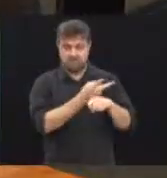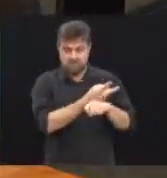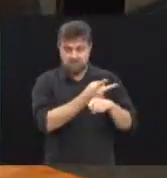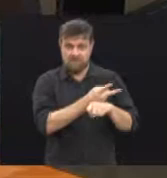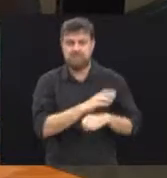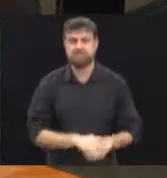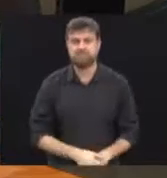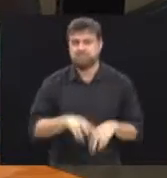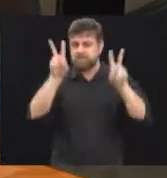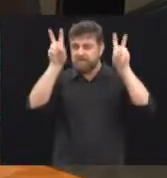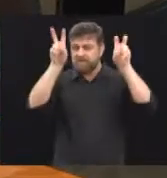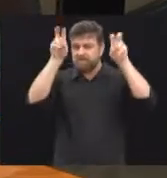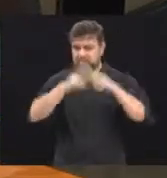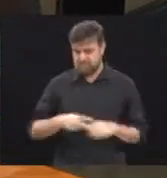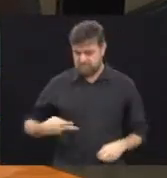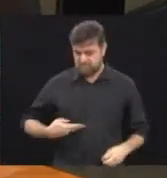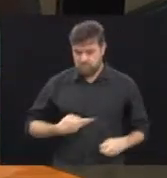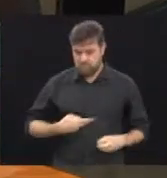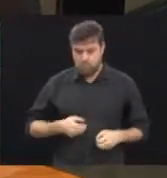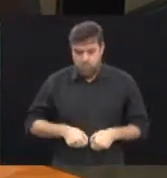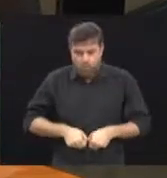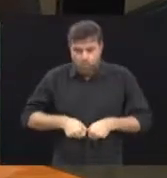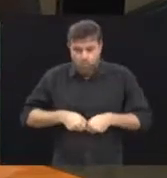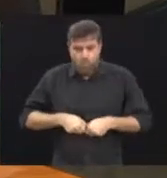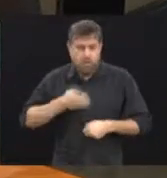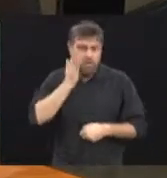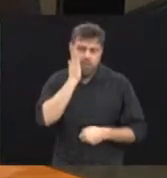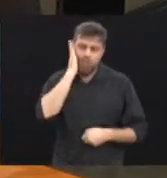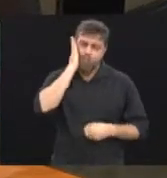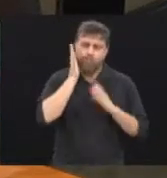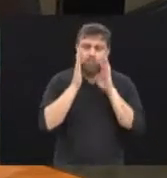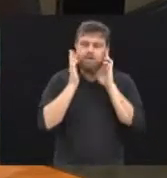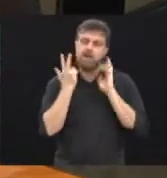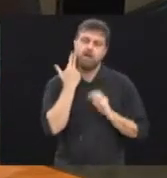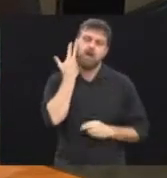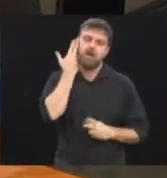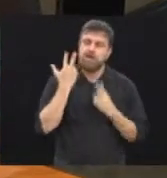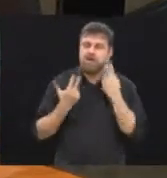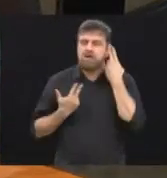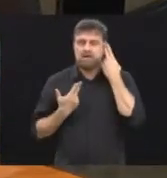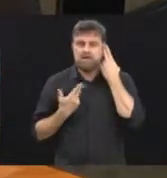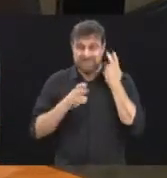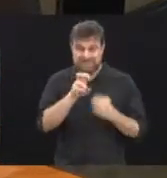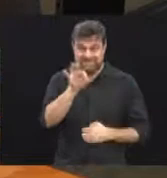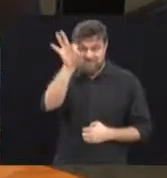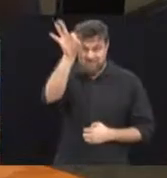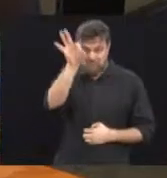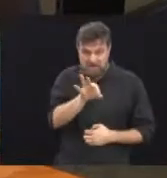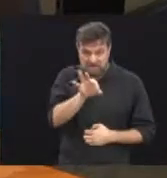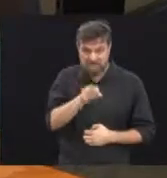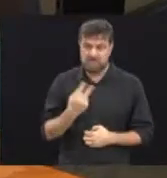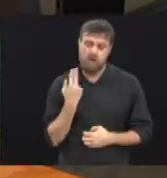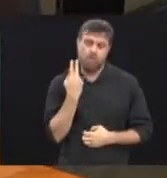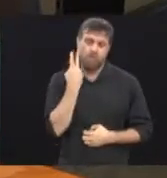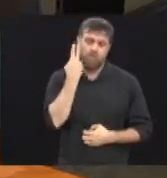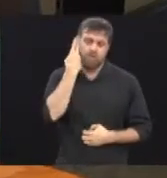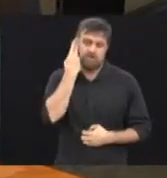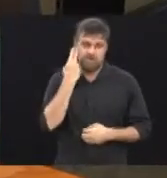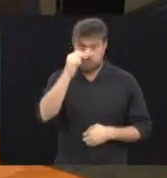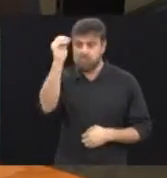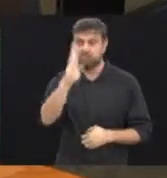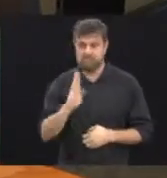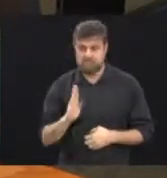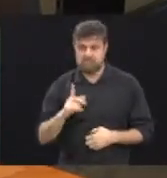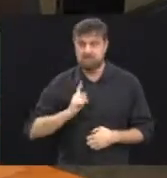cirurgião. Cirurgia plástica reparadora. Ela já representa quase metade das cirurgias plásticas feitas no Brasil, que, aliás,